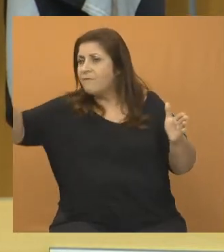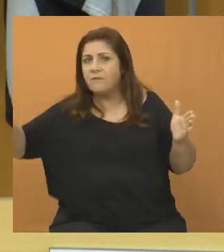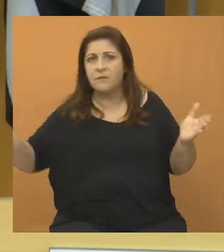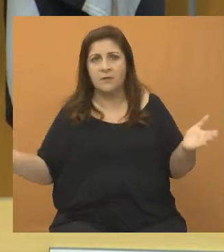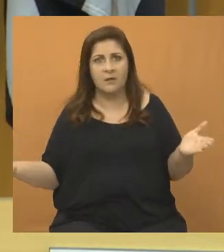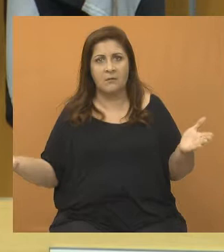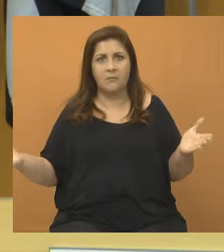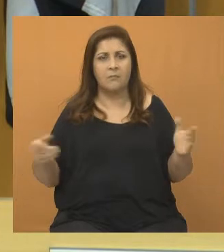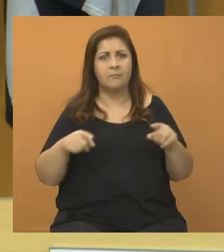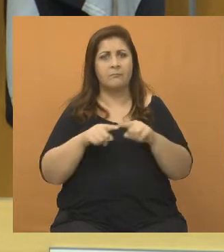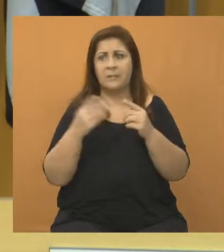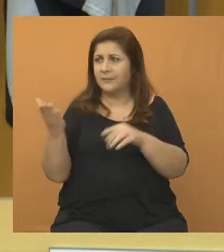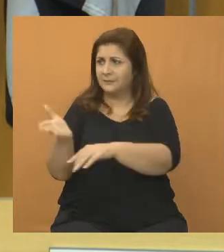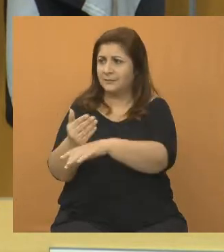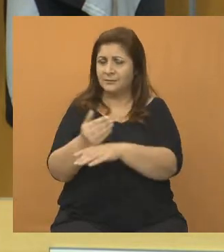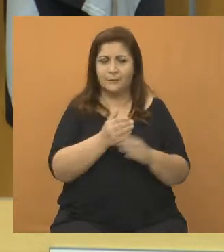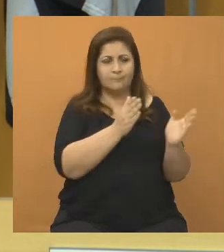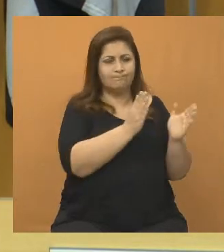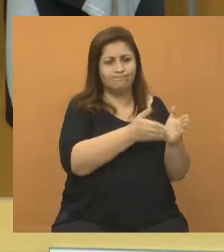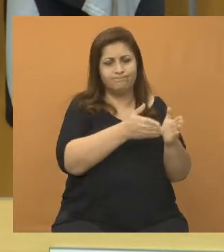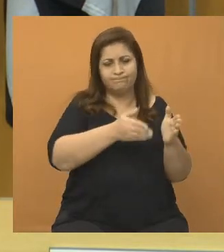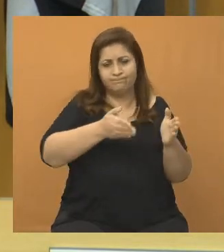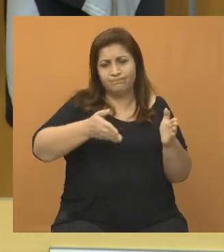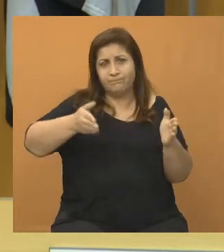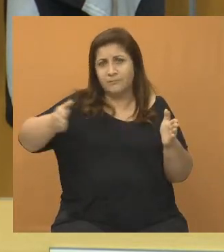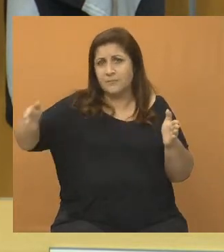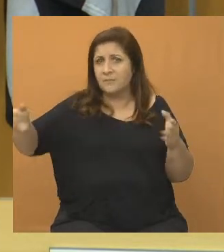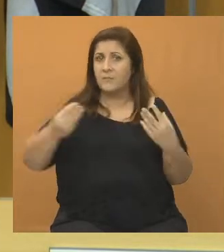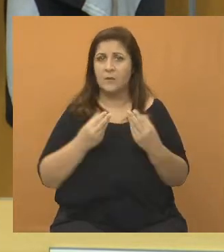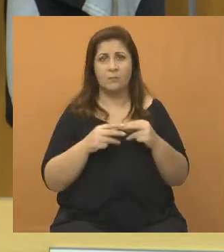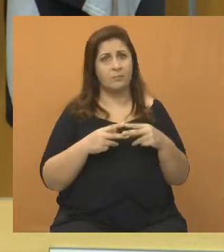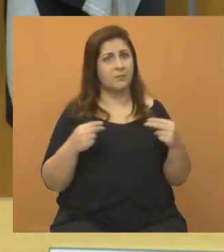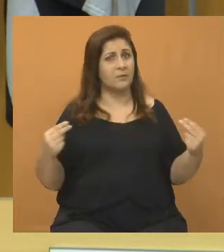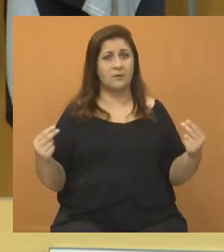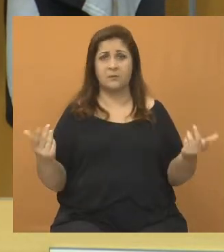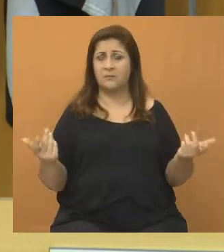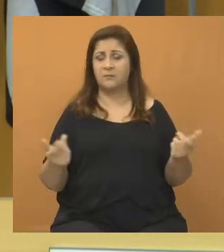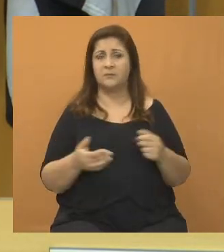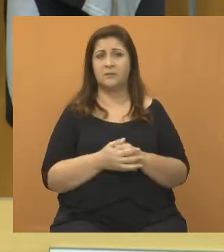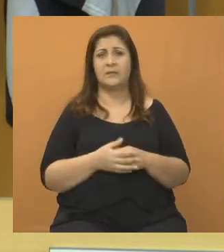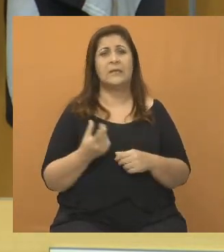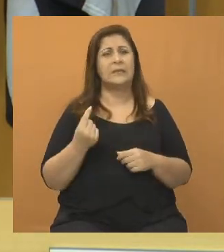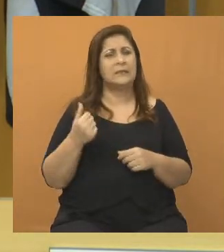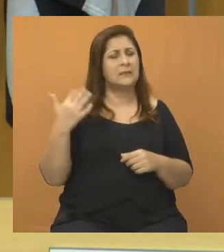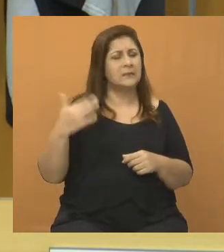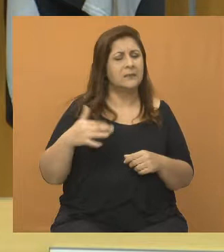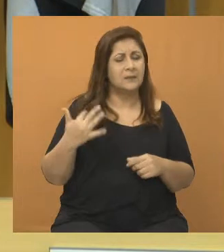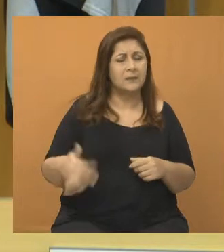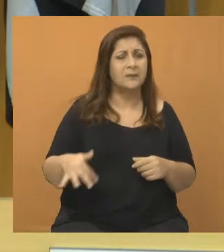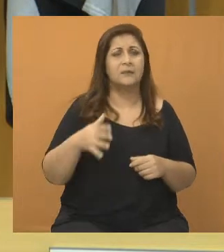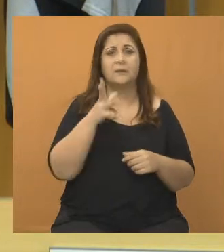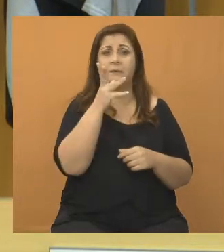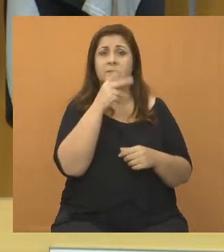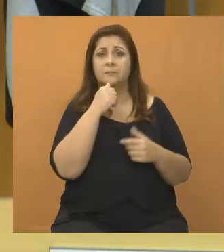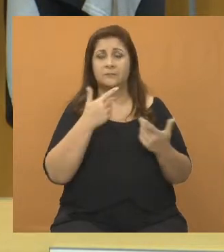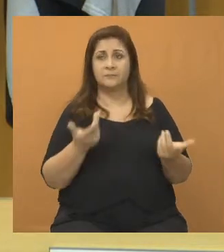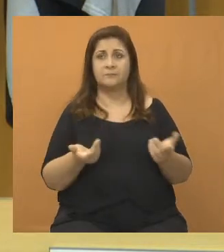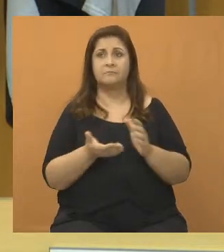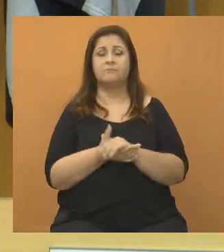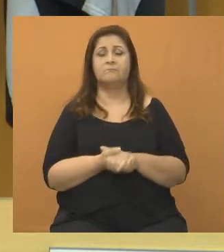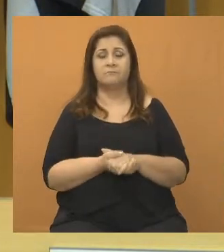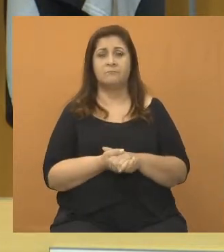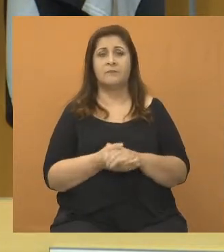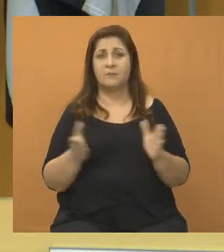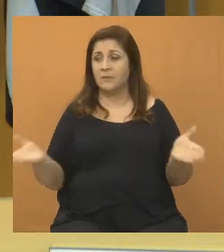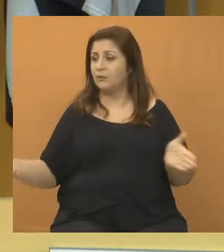da regularização, mas você tem que cumprir uma série de requisitos que são caros, são demorados, para que você chegue